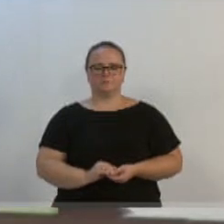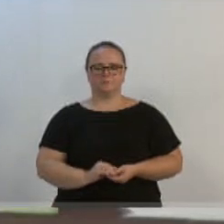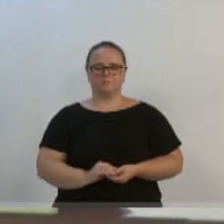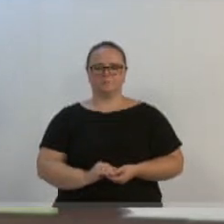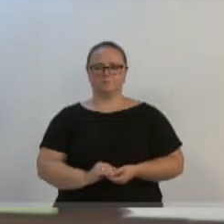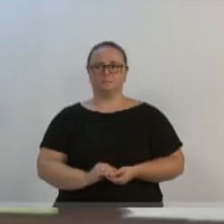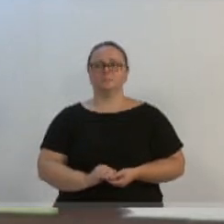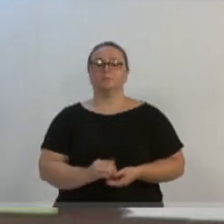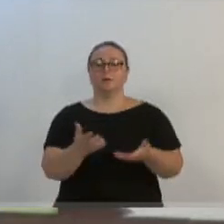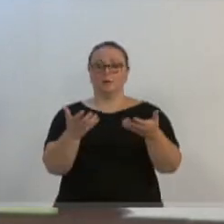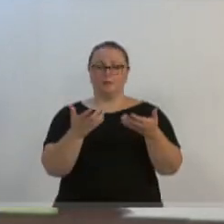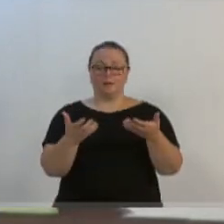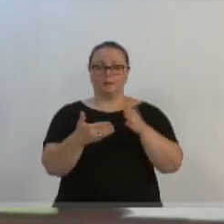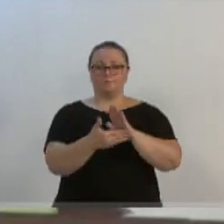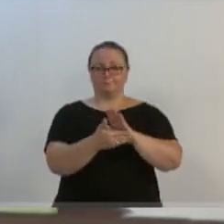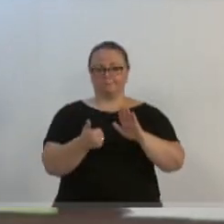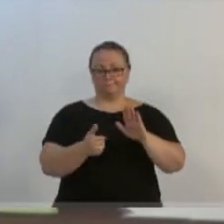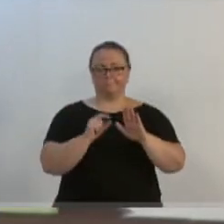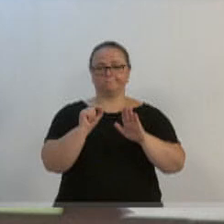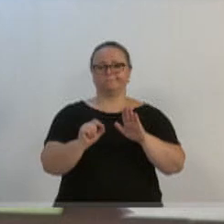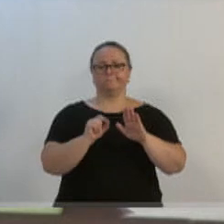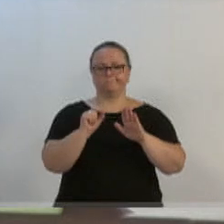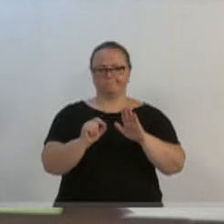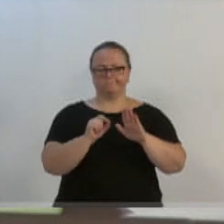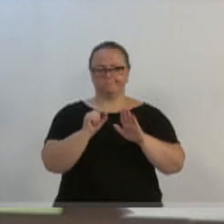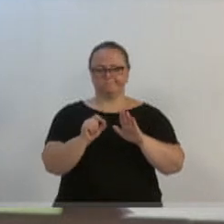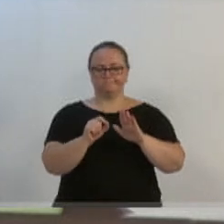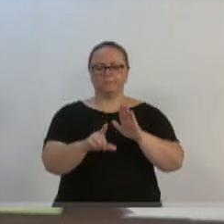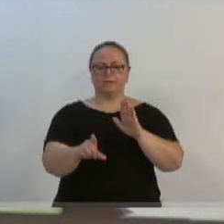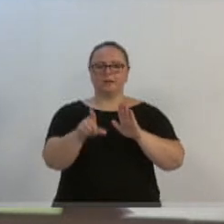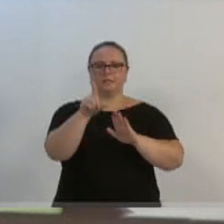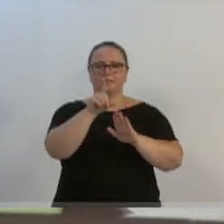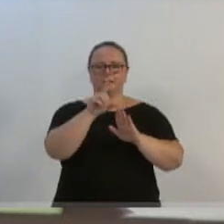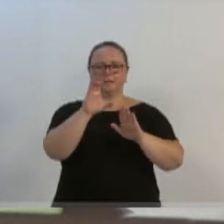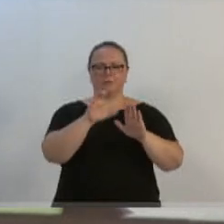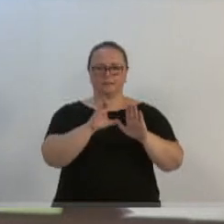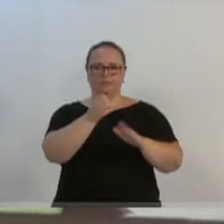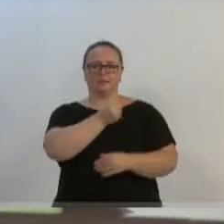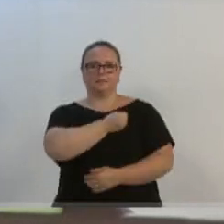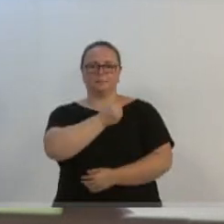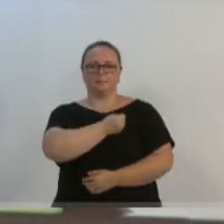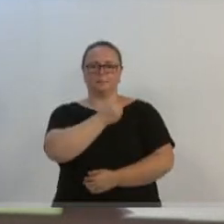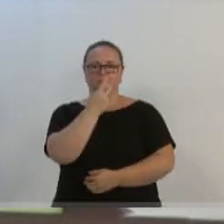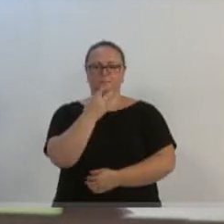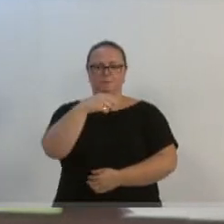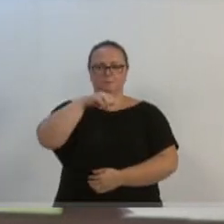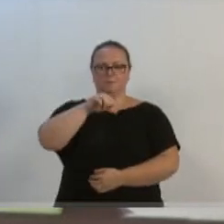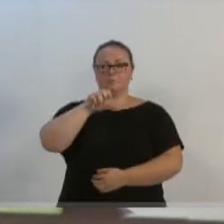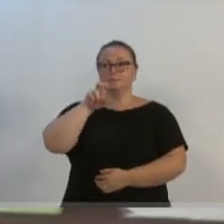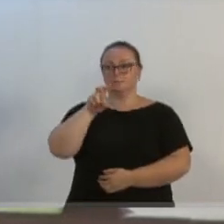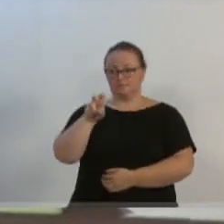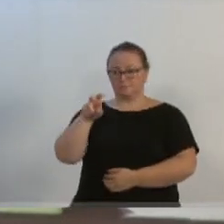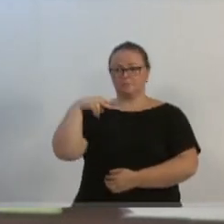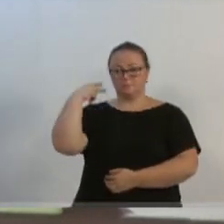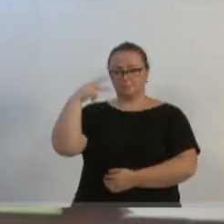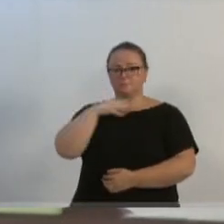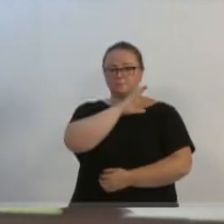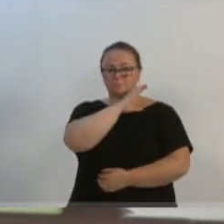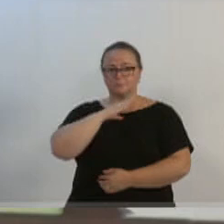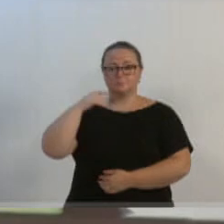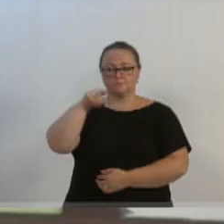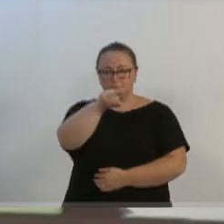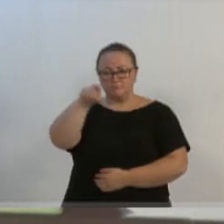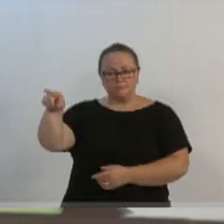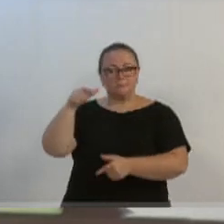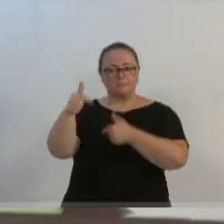Querem revogar, no artigo 25, querem revogar a lei complementar número 295, vereador César Sim, Vossa Excelência, que trabalha